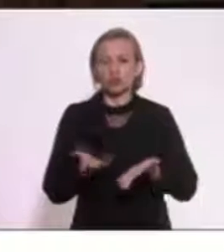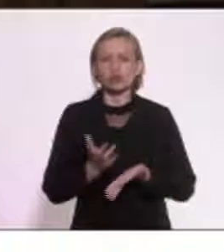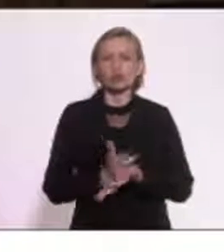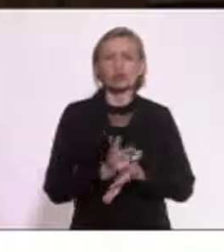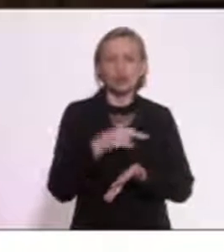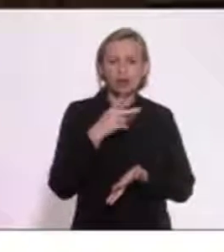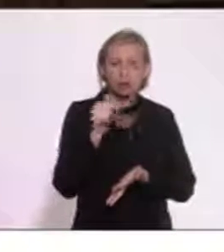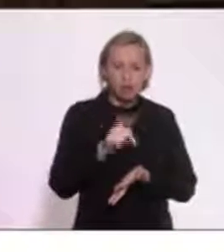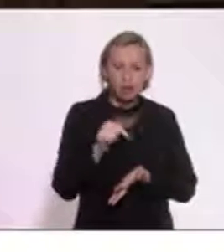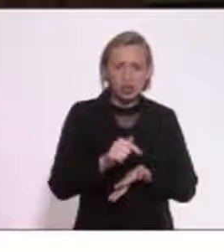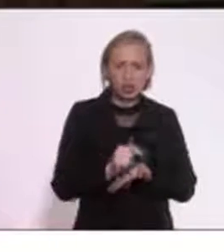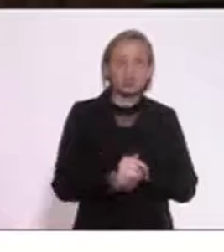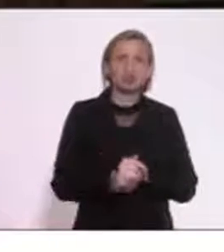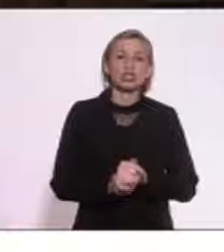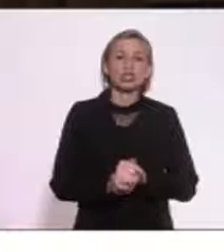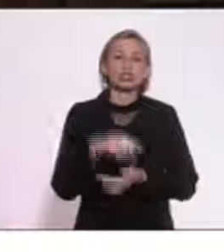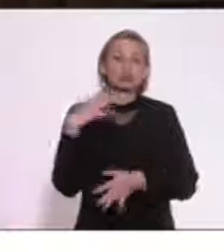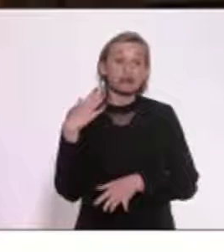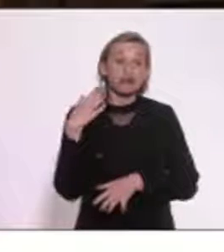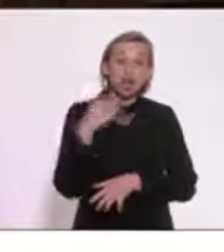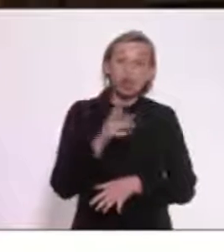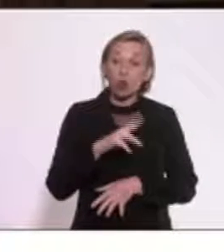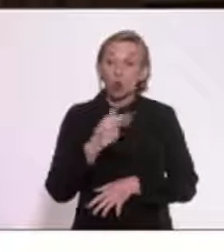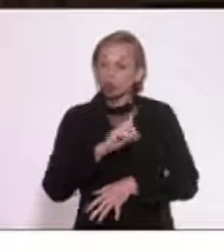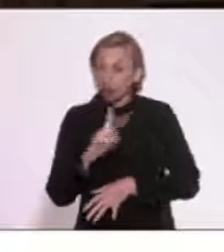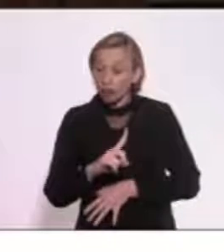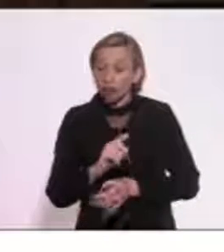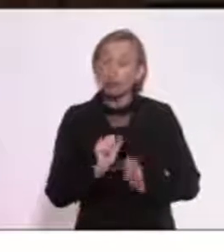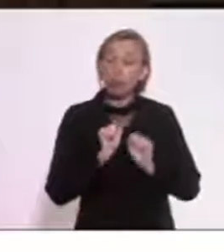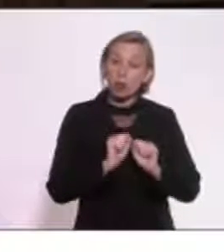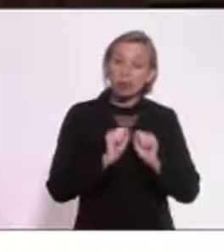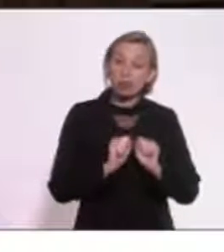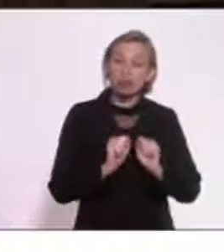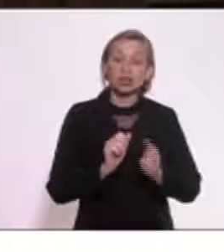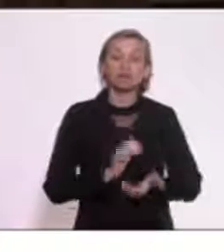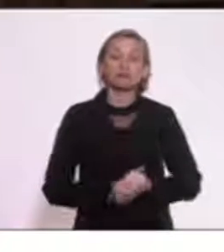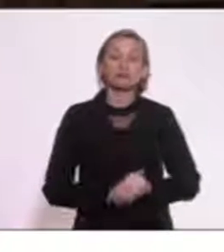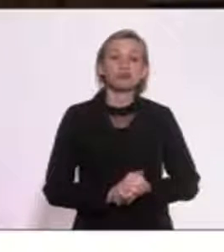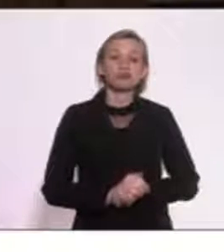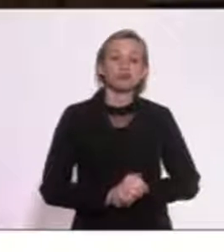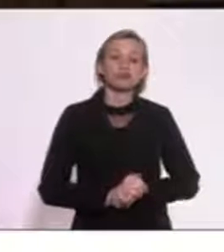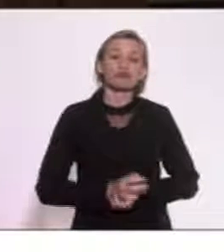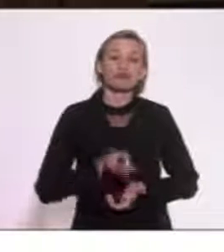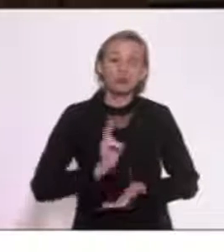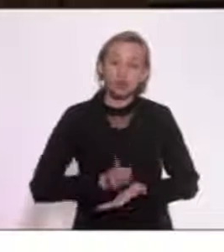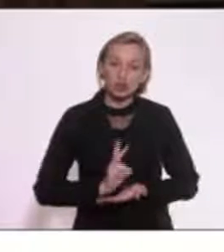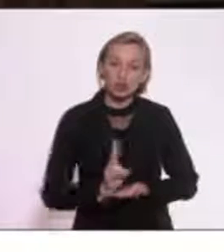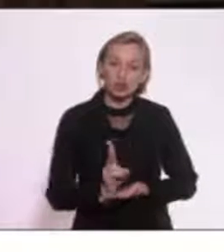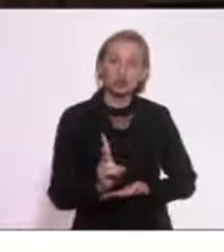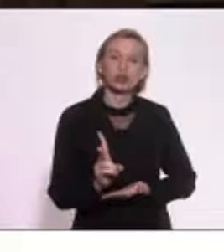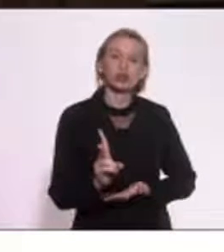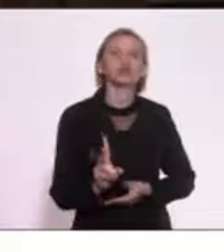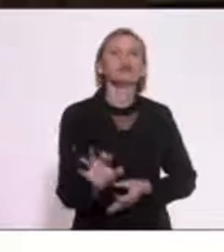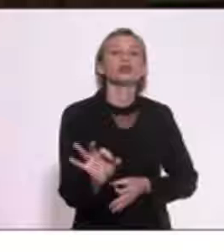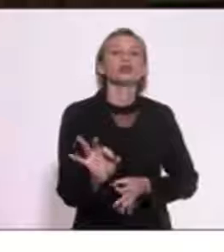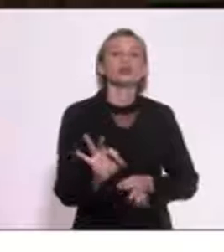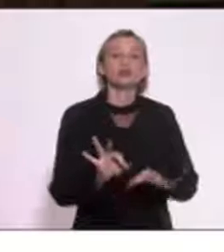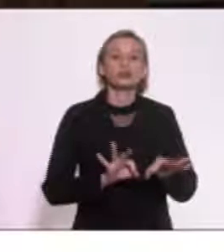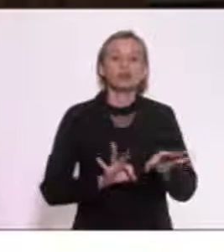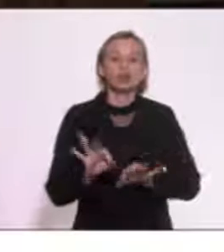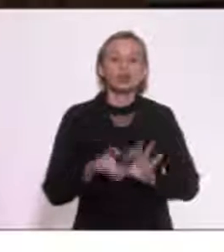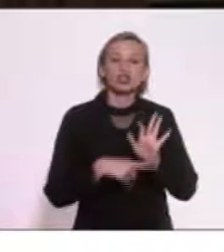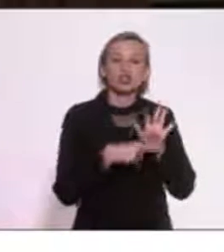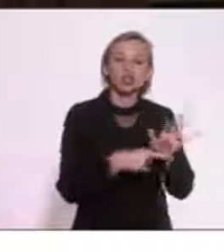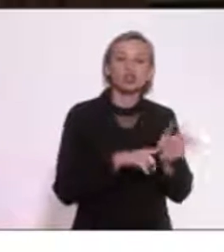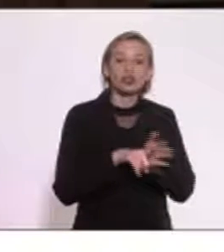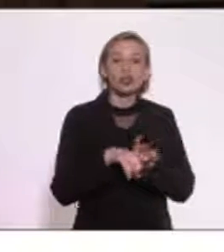eu acho que, direto ou indiretamente, poderão atingir aí a continuidade do plano de recuperação fiscal.